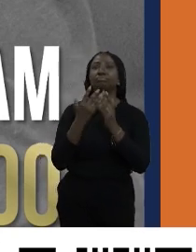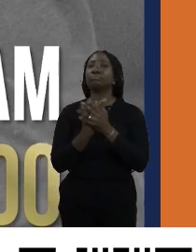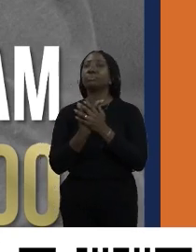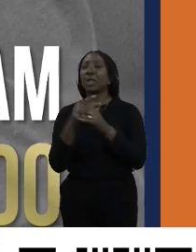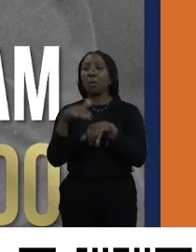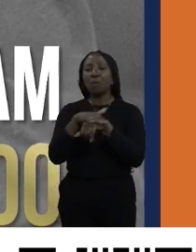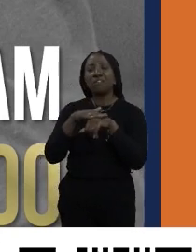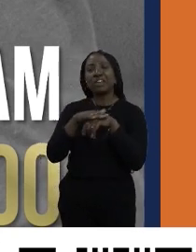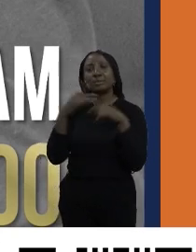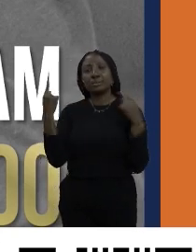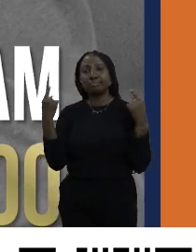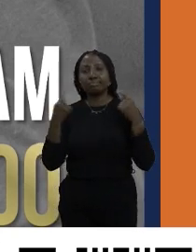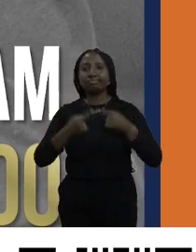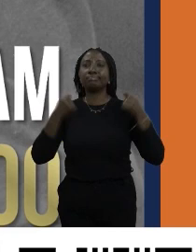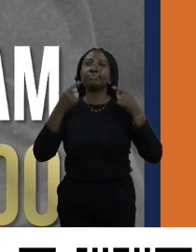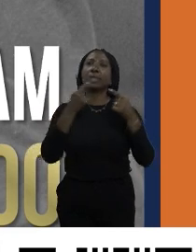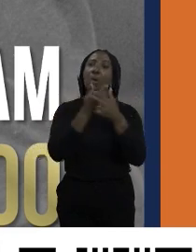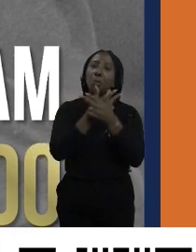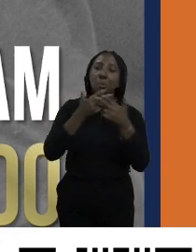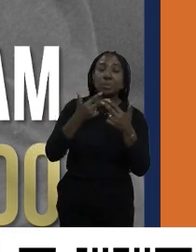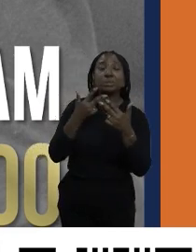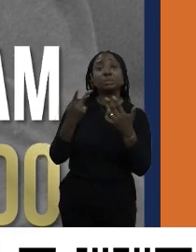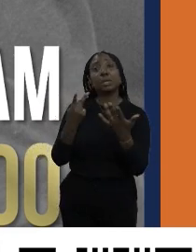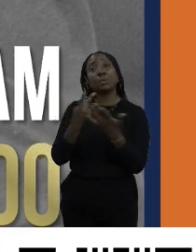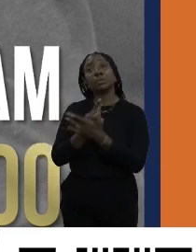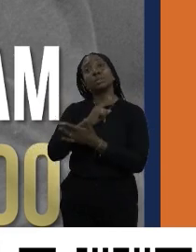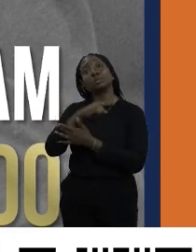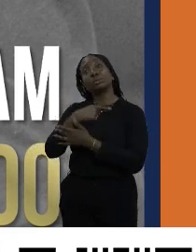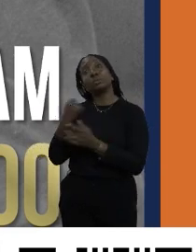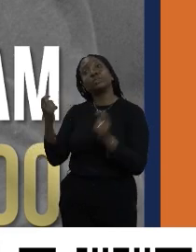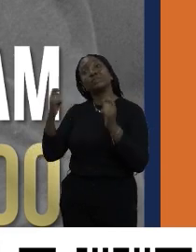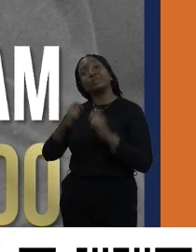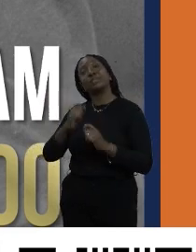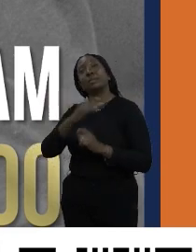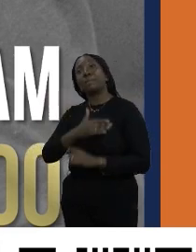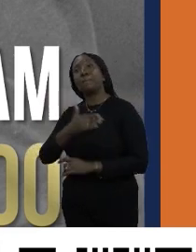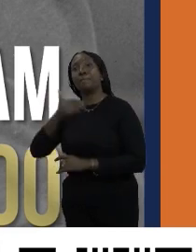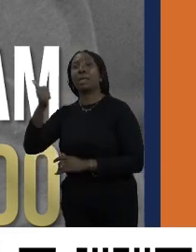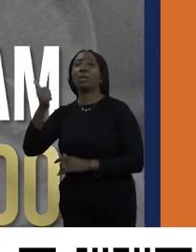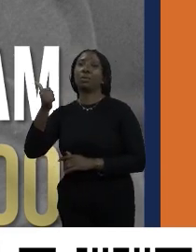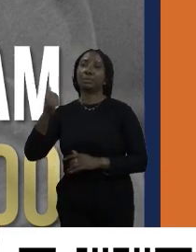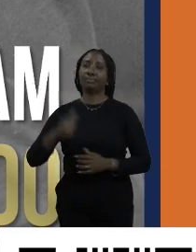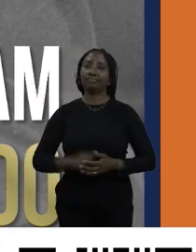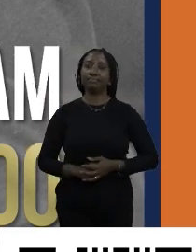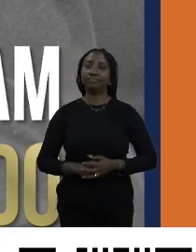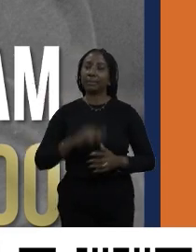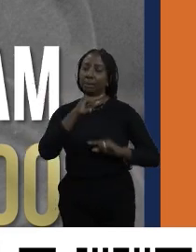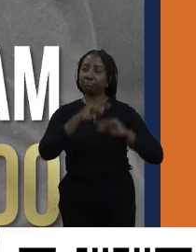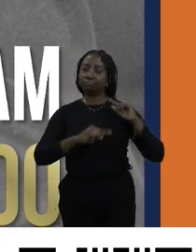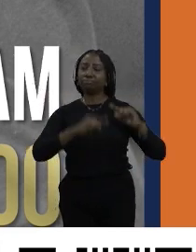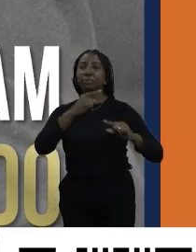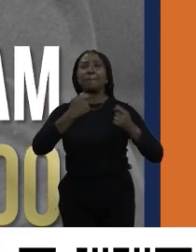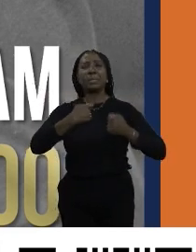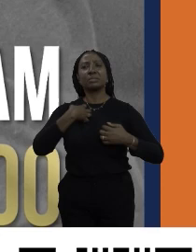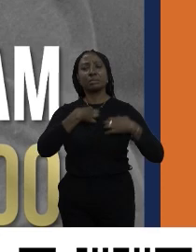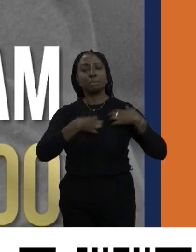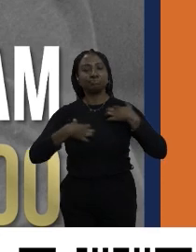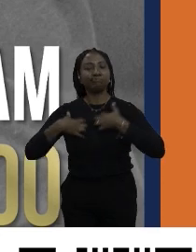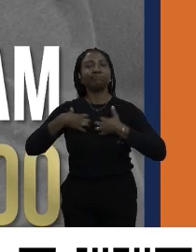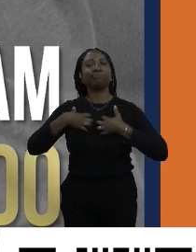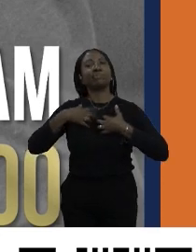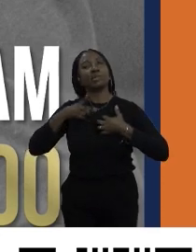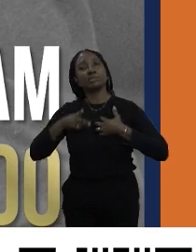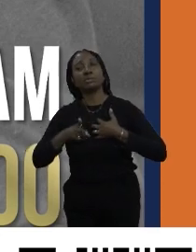desafiadoras. Tem um monte de situações que vão fazer com que a gente melhore muito. Então, a gente tem que ter essa inquietude de estar